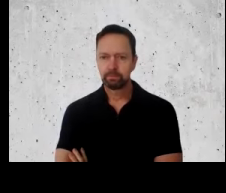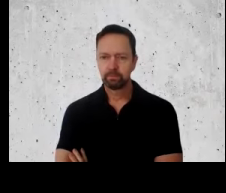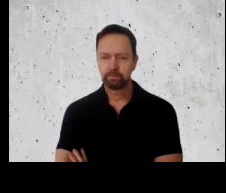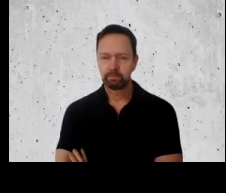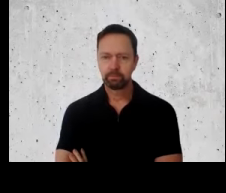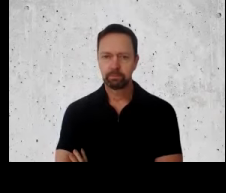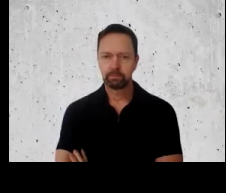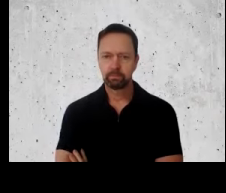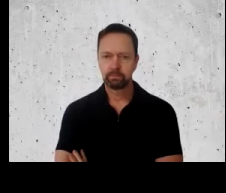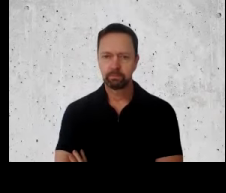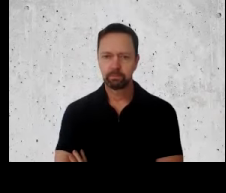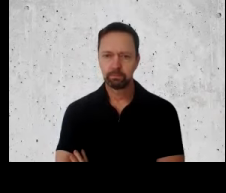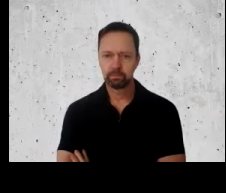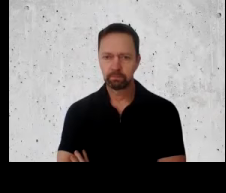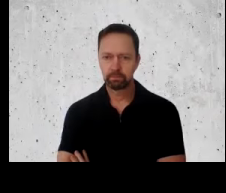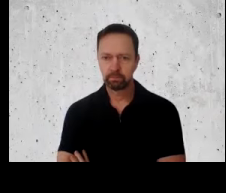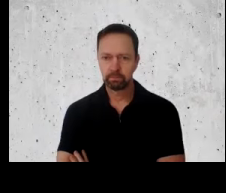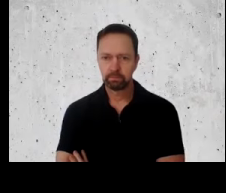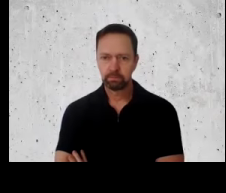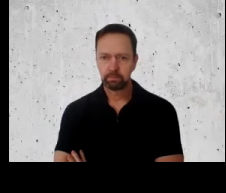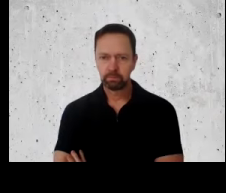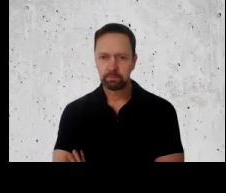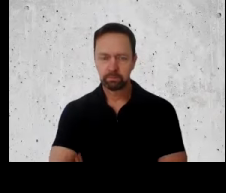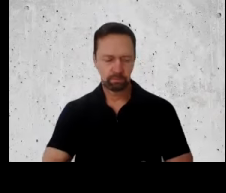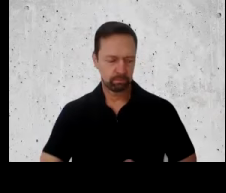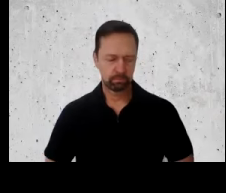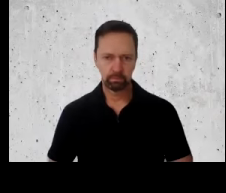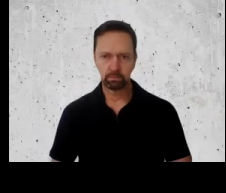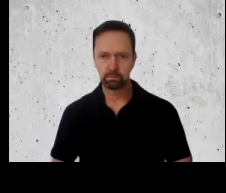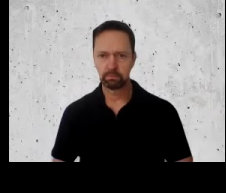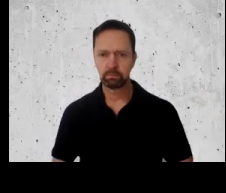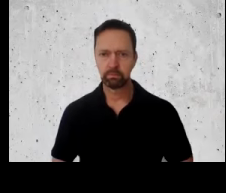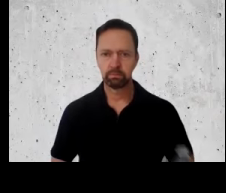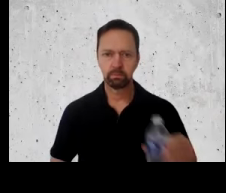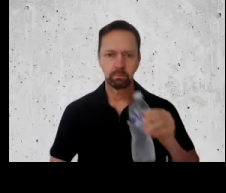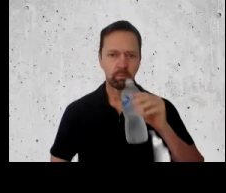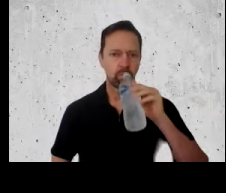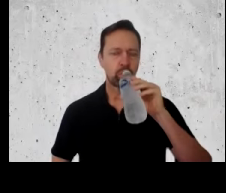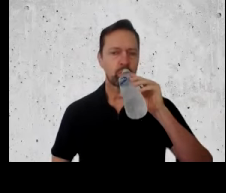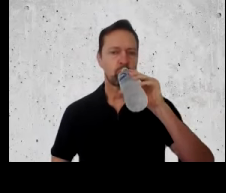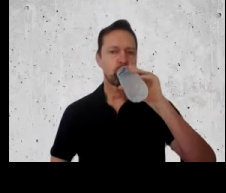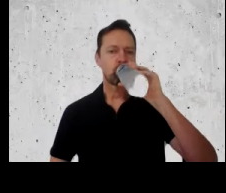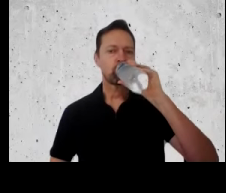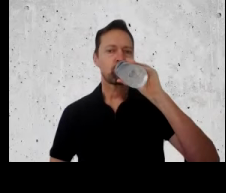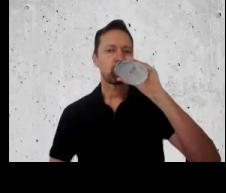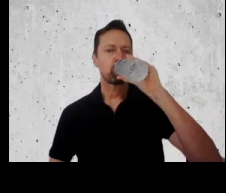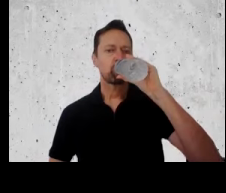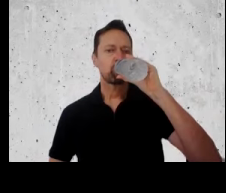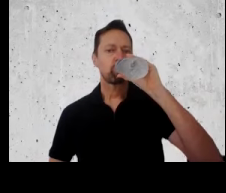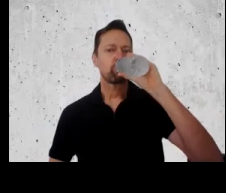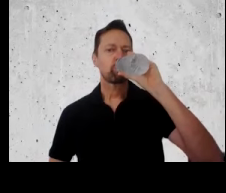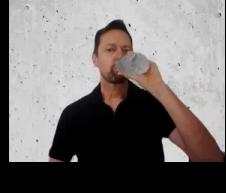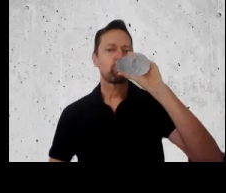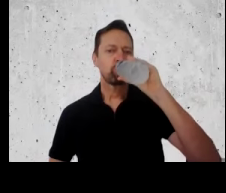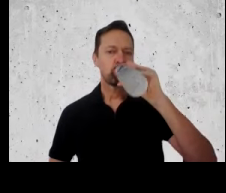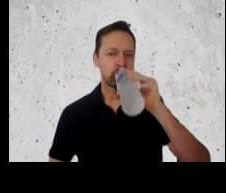Ciências Contábeis, fiz o um mestrado em Economia, aqui na UNB. A graduação eu fiz na Universidade